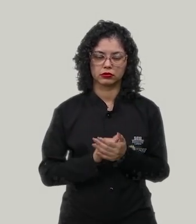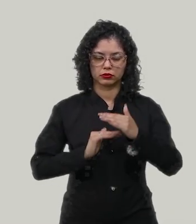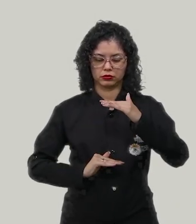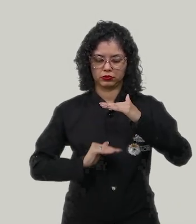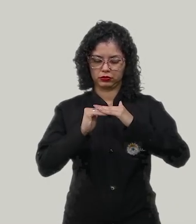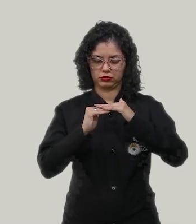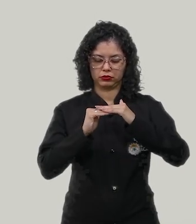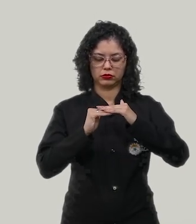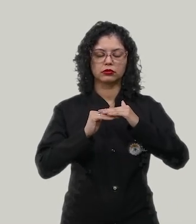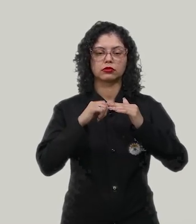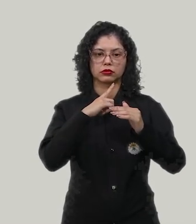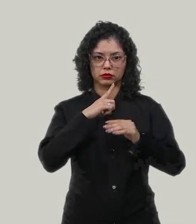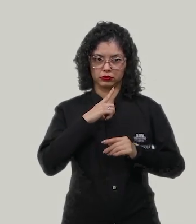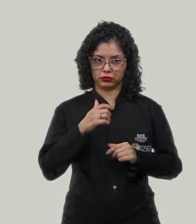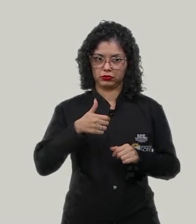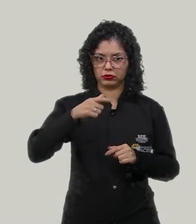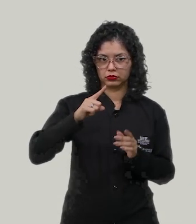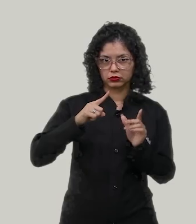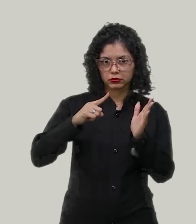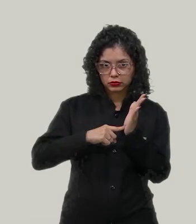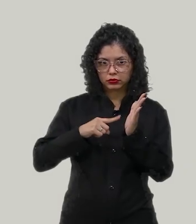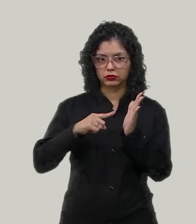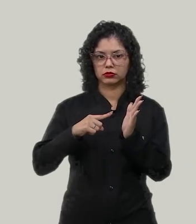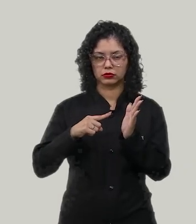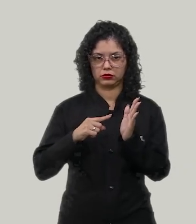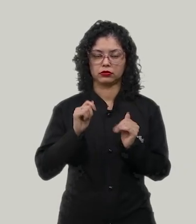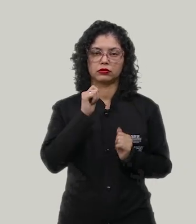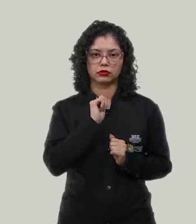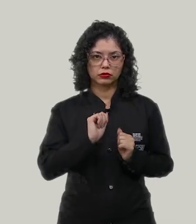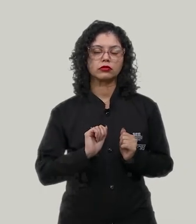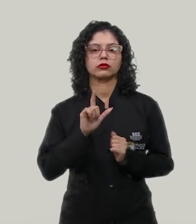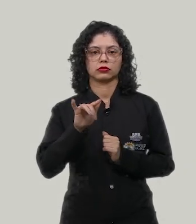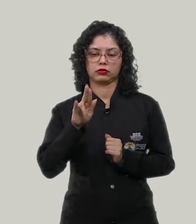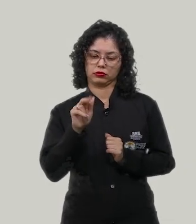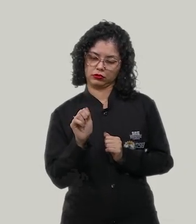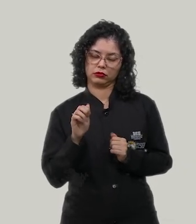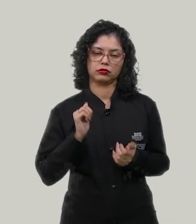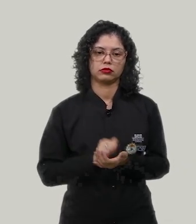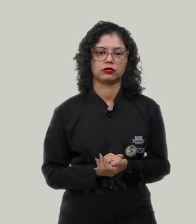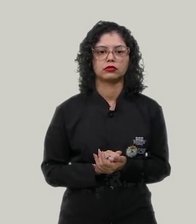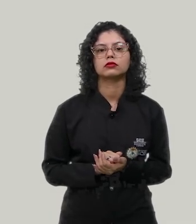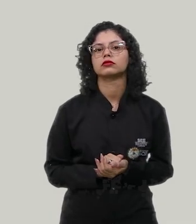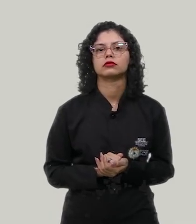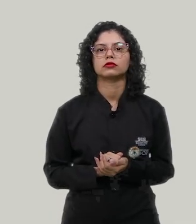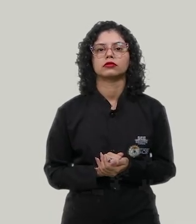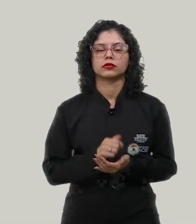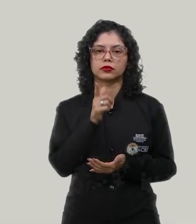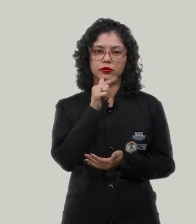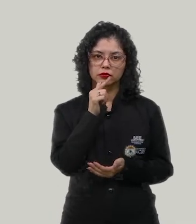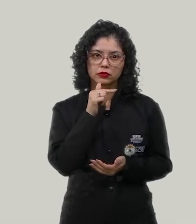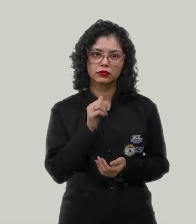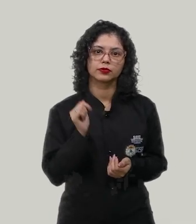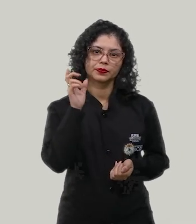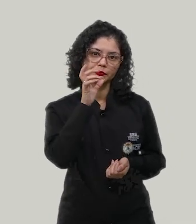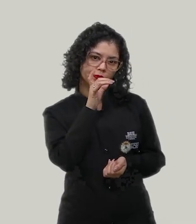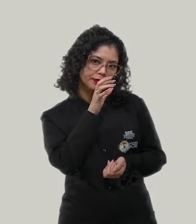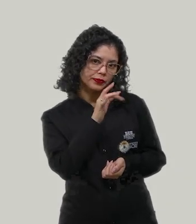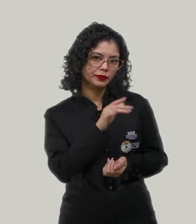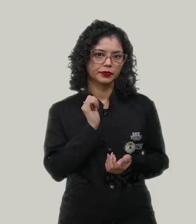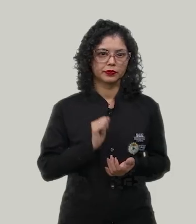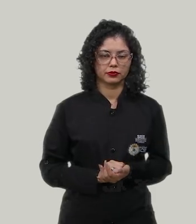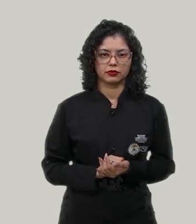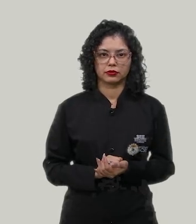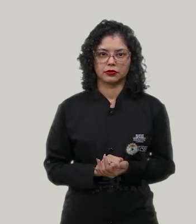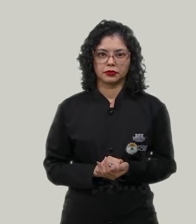compressor aqui, né, a gente vai apertar aqui o botãozinho para que ela ligue. Então o compressor vai jogar essa água quente aqui